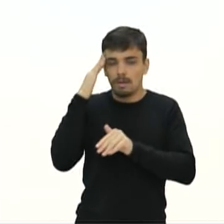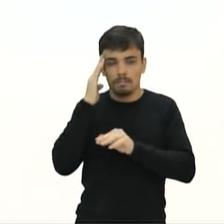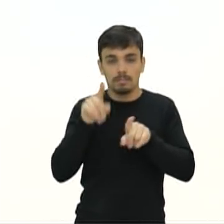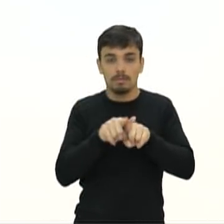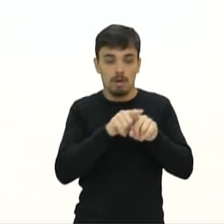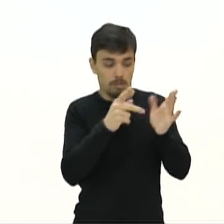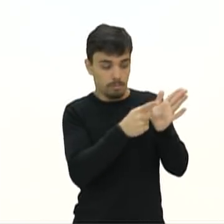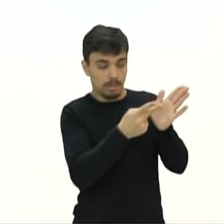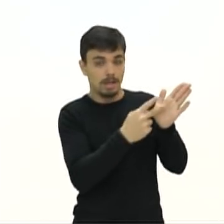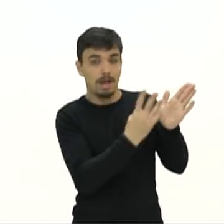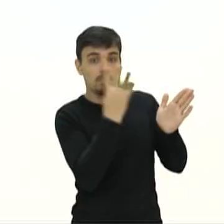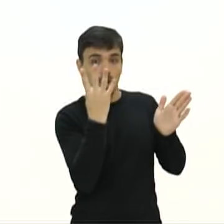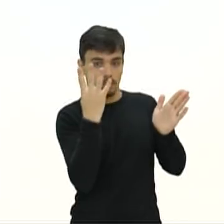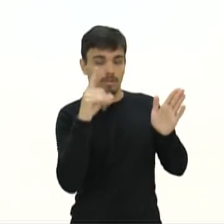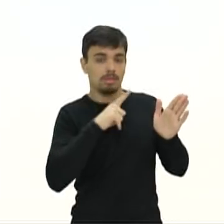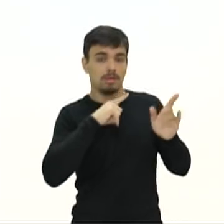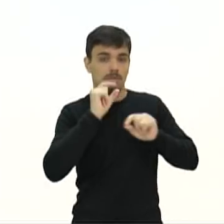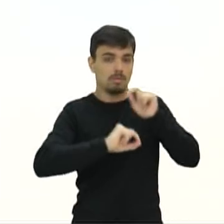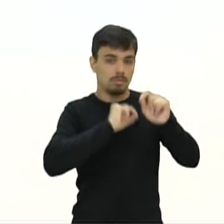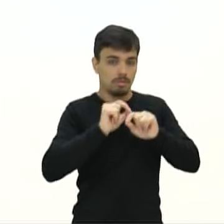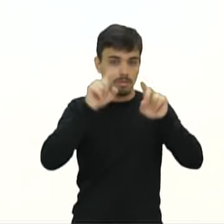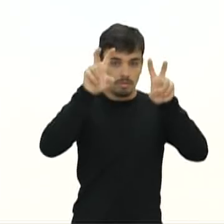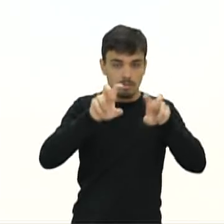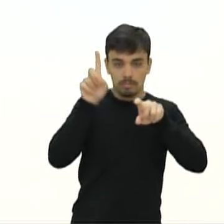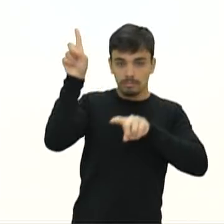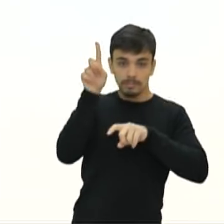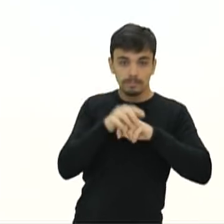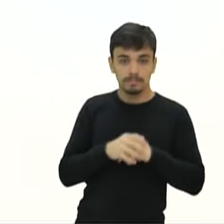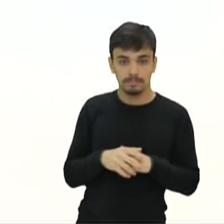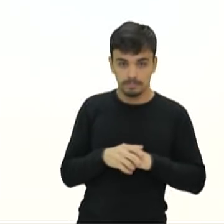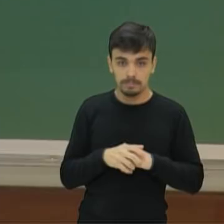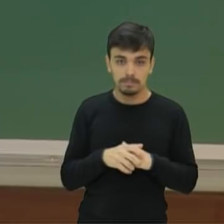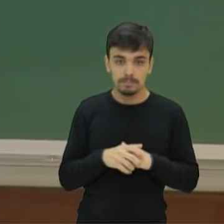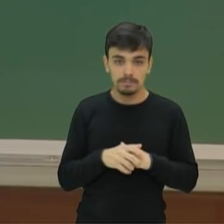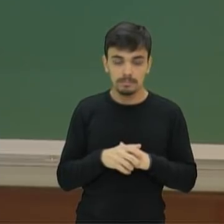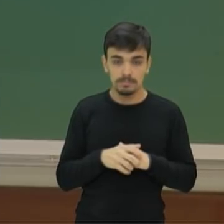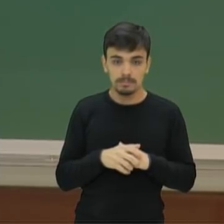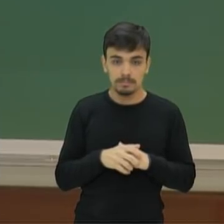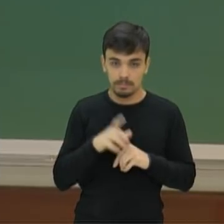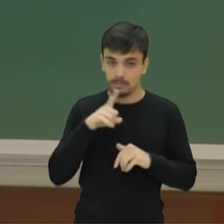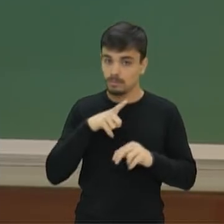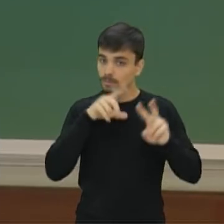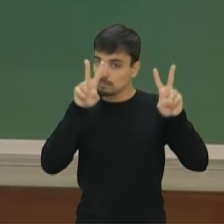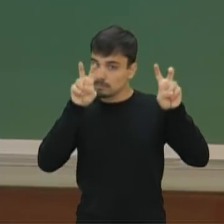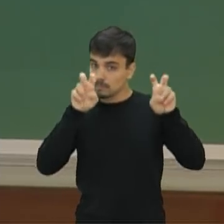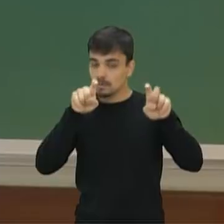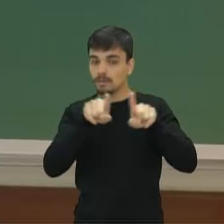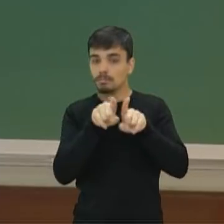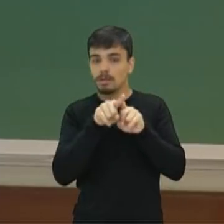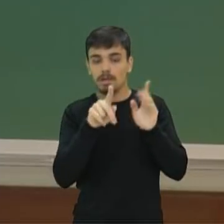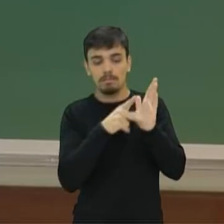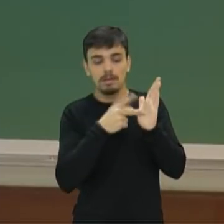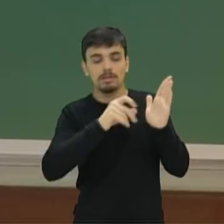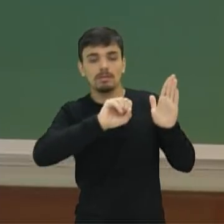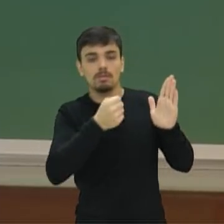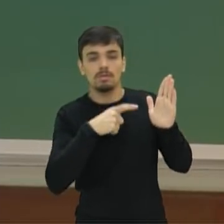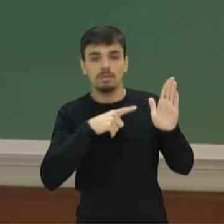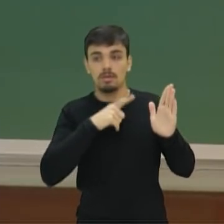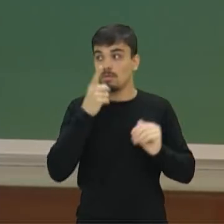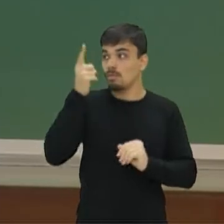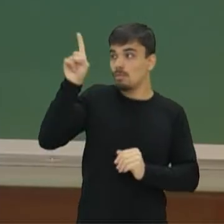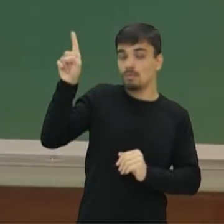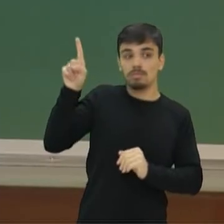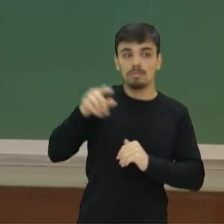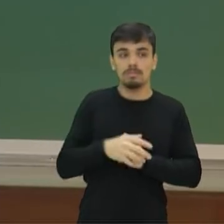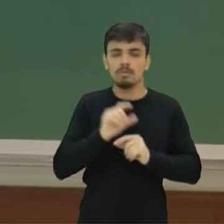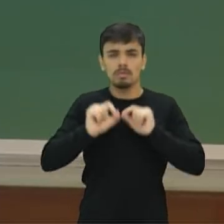número 4, você vai ver lá a seção Coming Together While Apart. Tem uma seção lá. Número 8, Hunting a Monster. O que será